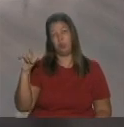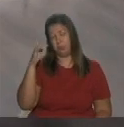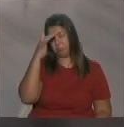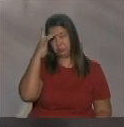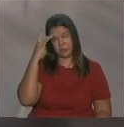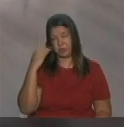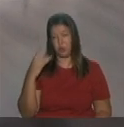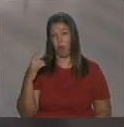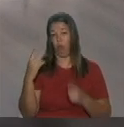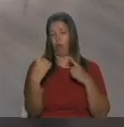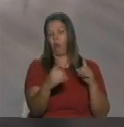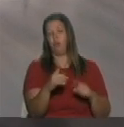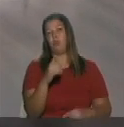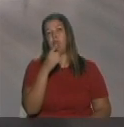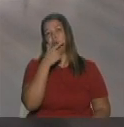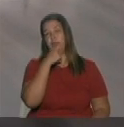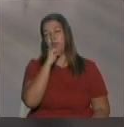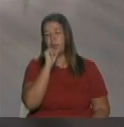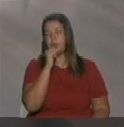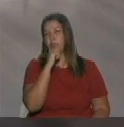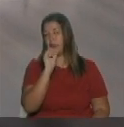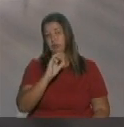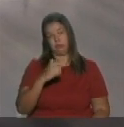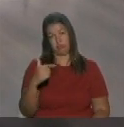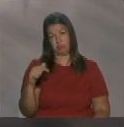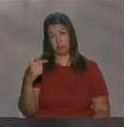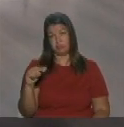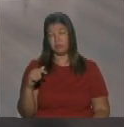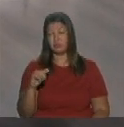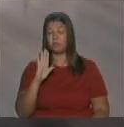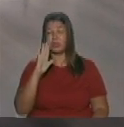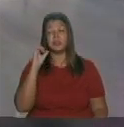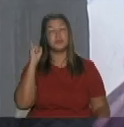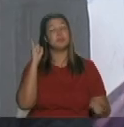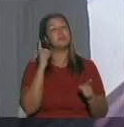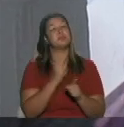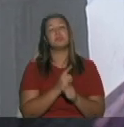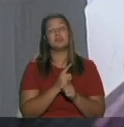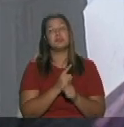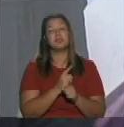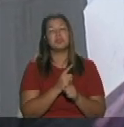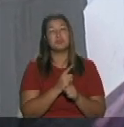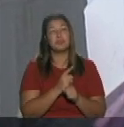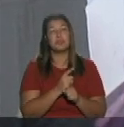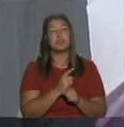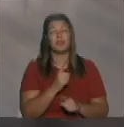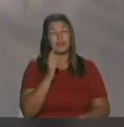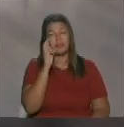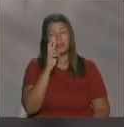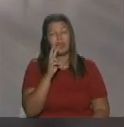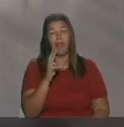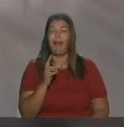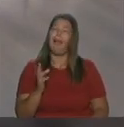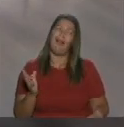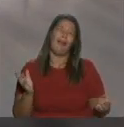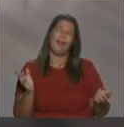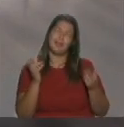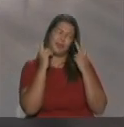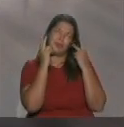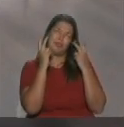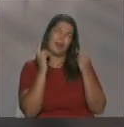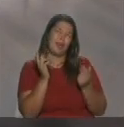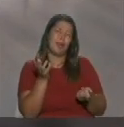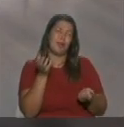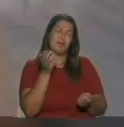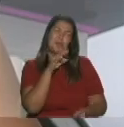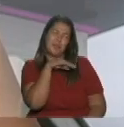tinha um vilão, uma né? pessoa. Tinha um vilão que ele aprontava, ele era abusado. Agora, quando há essa identificação, eu acho... E assim, você olha, é totalmente